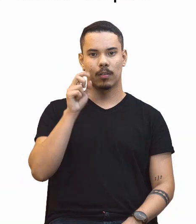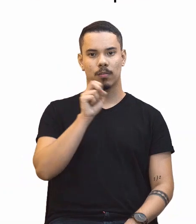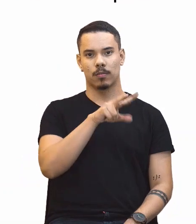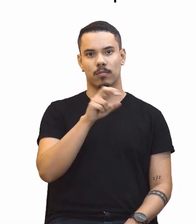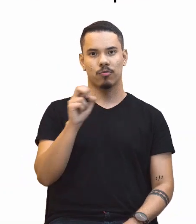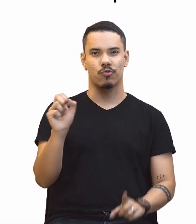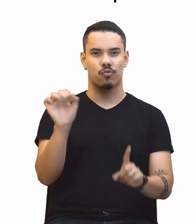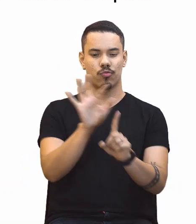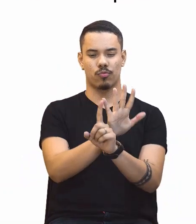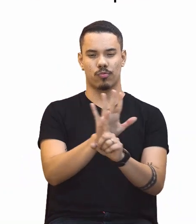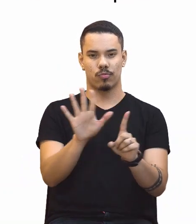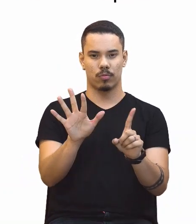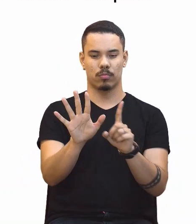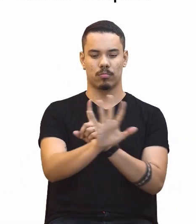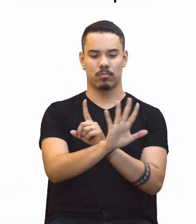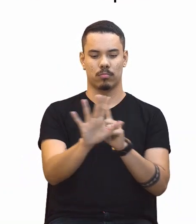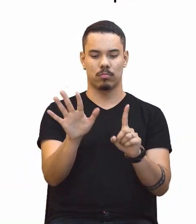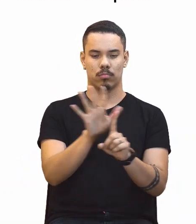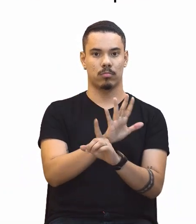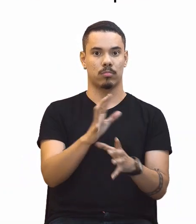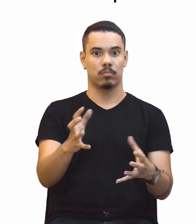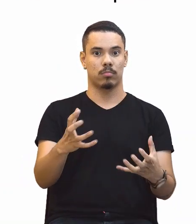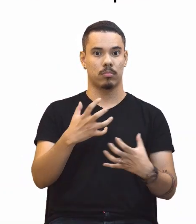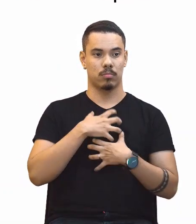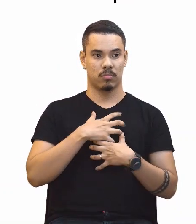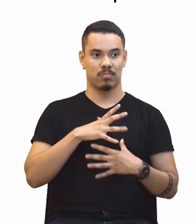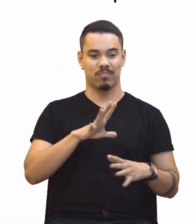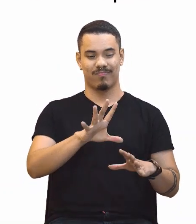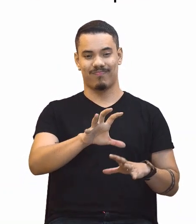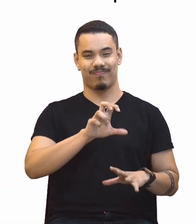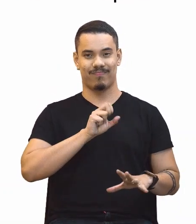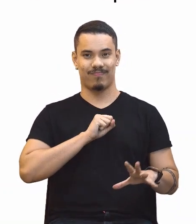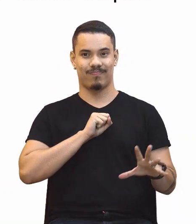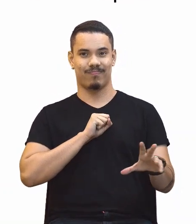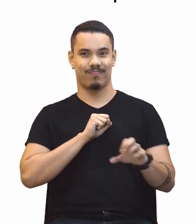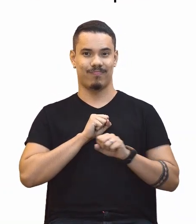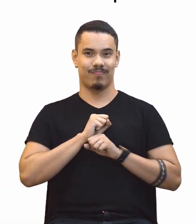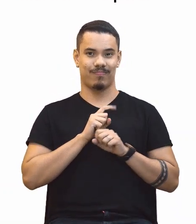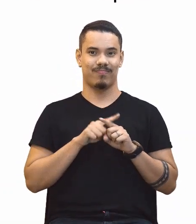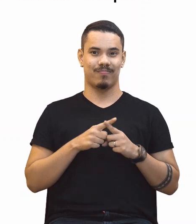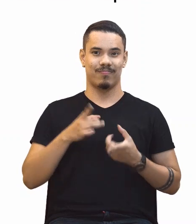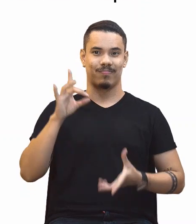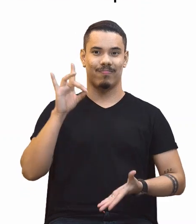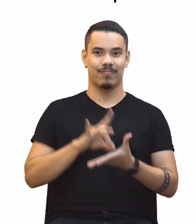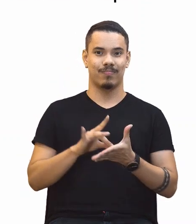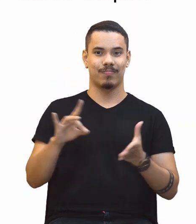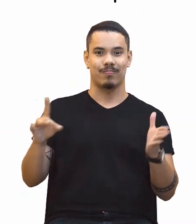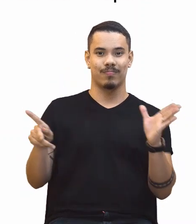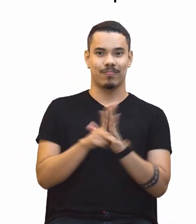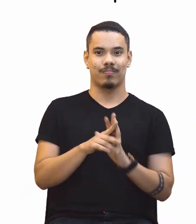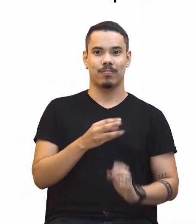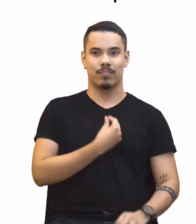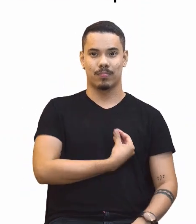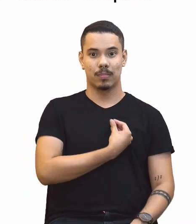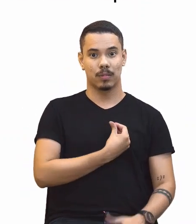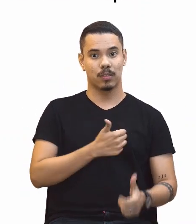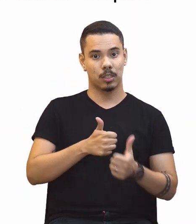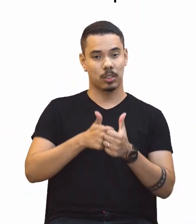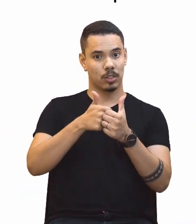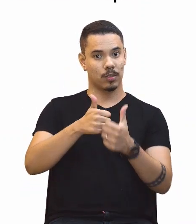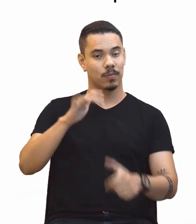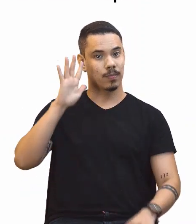nossa frente e tomá-las como uma verdadeira realidade. Isso de acordo com o